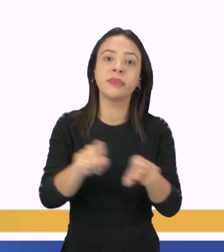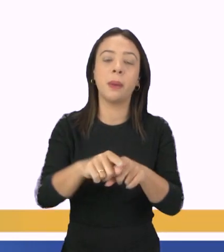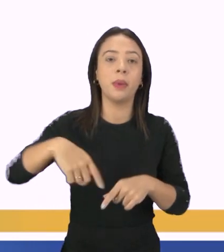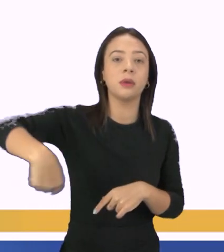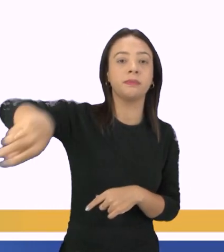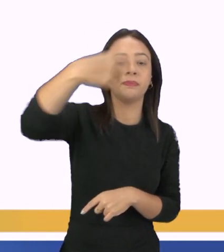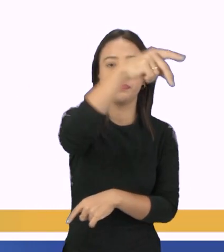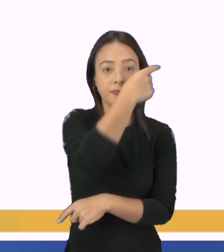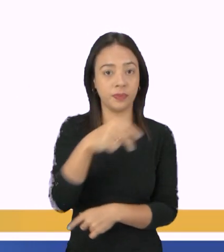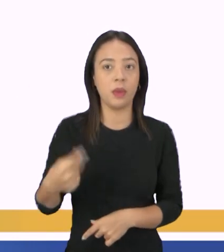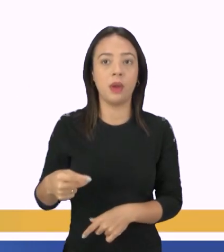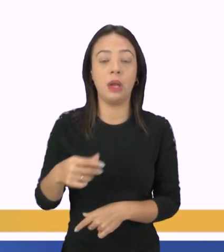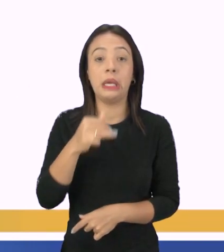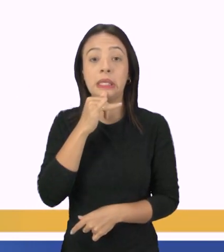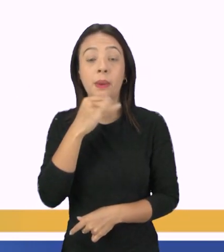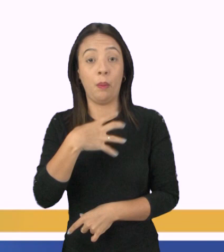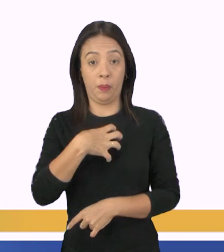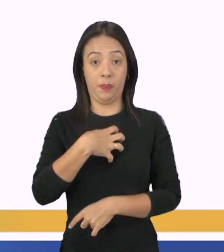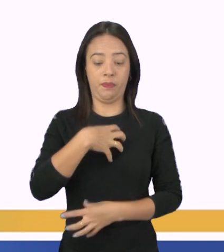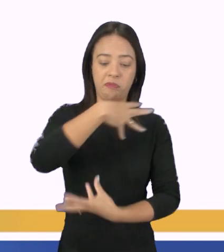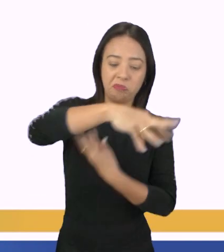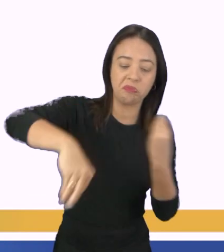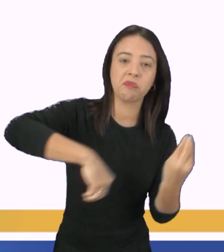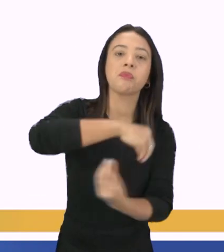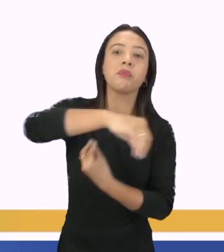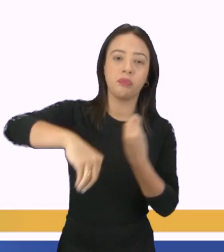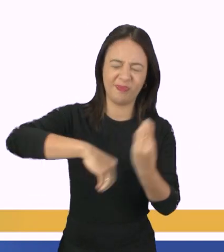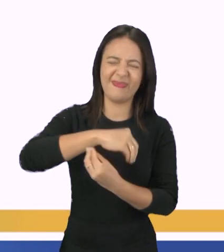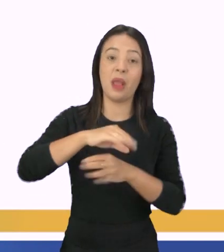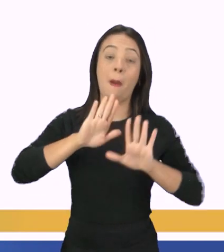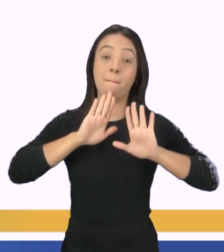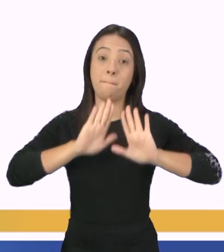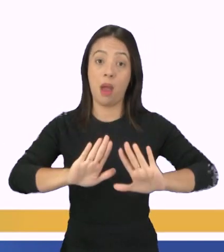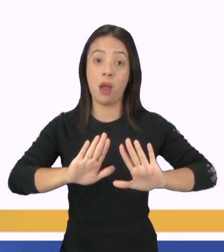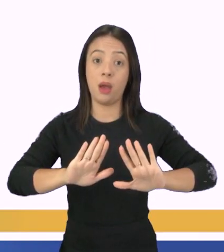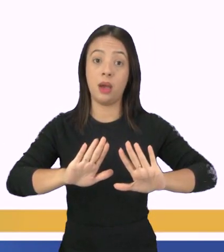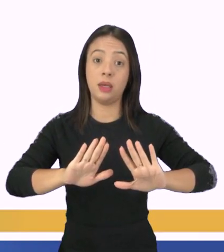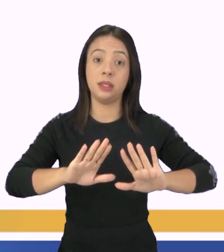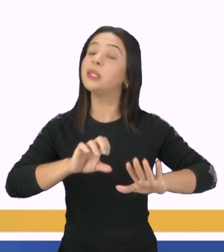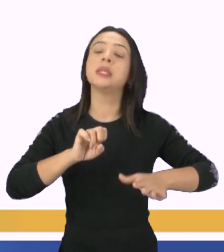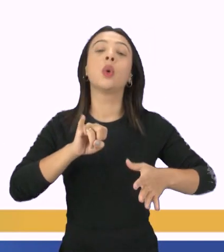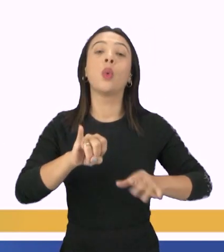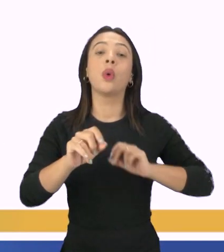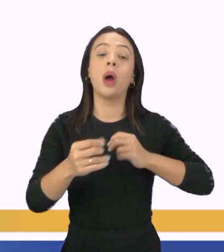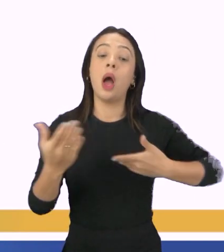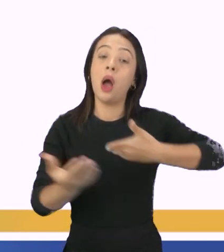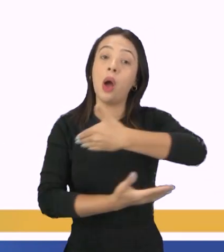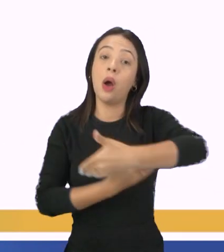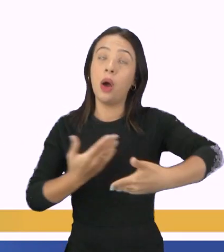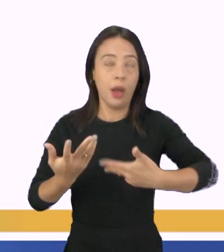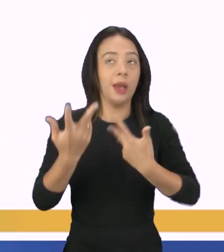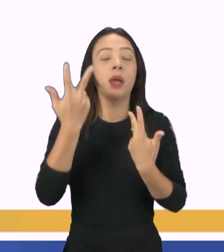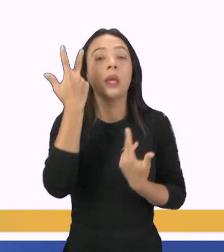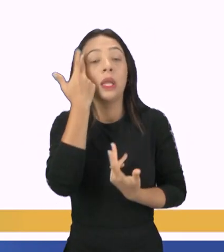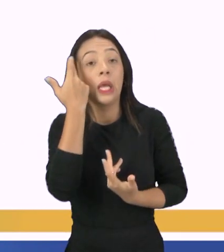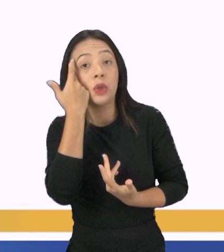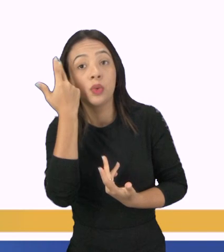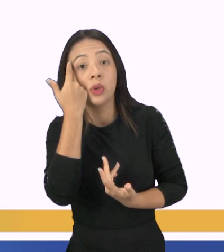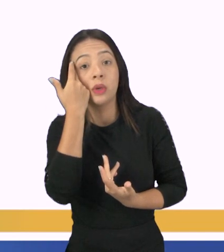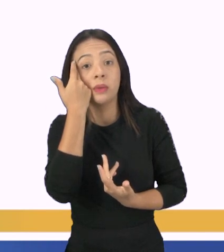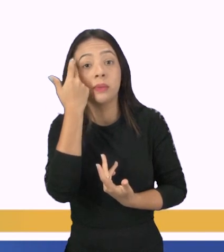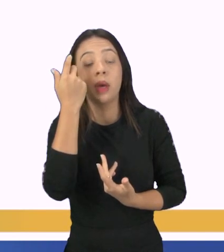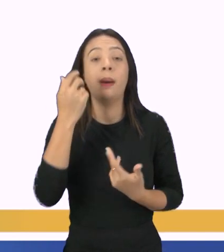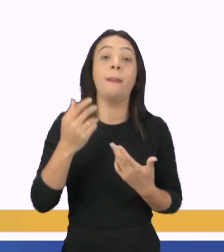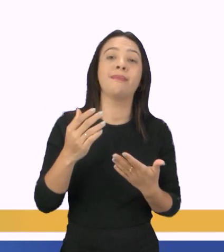Bahia, por exemplo, eles se misturam. No entanto, a tendência à convivência pacífica tem sido cada vez mais posta